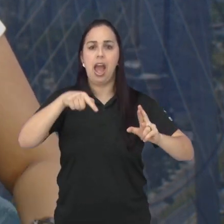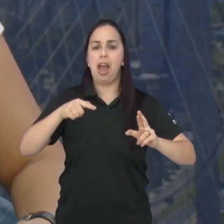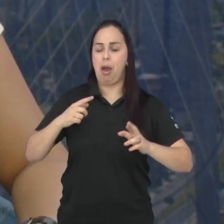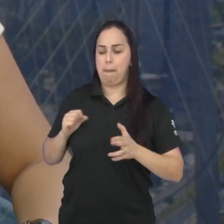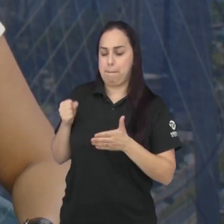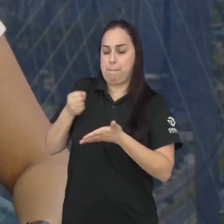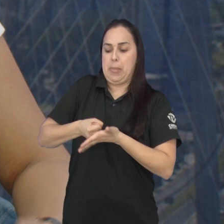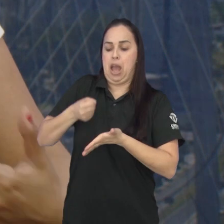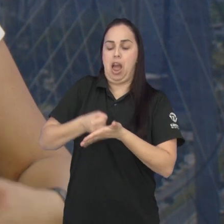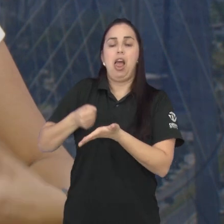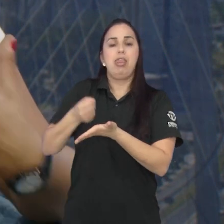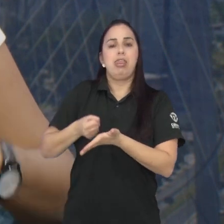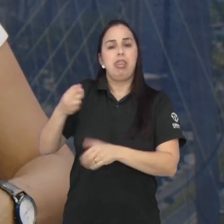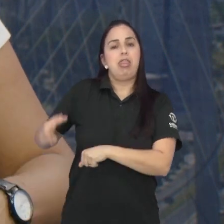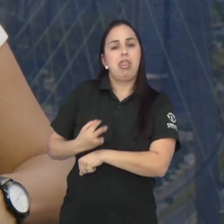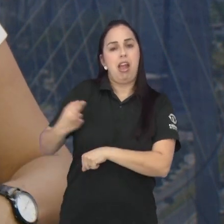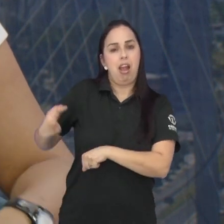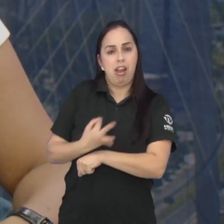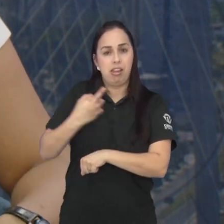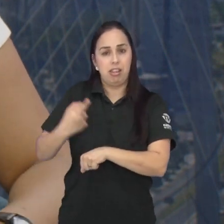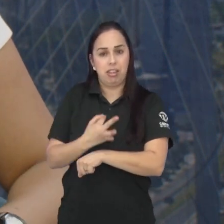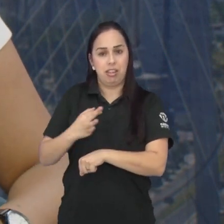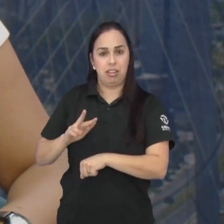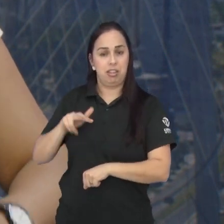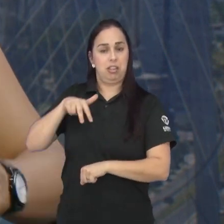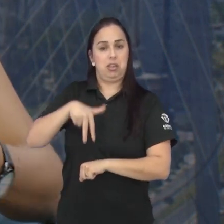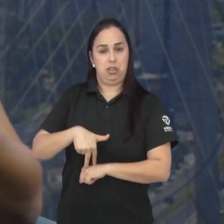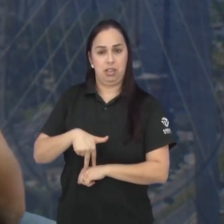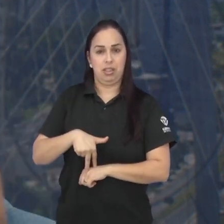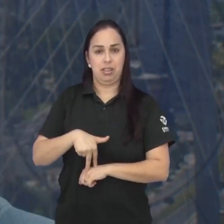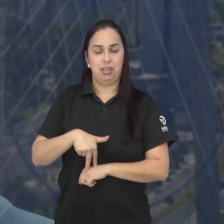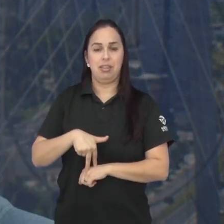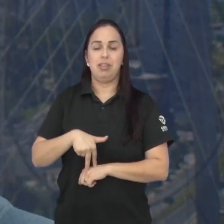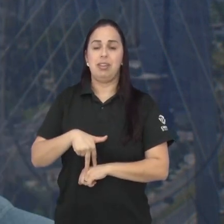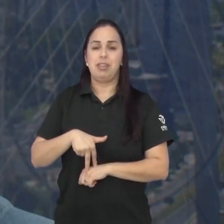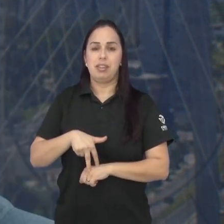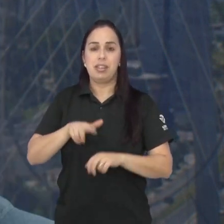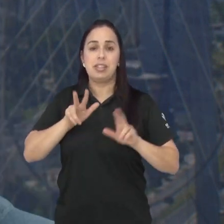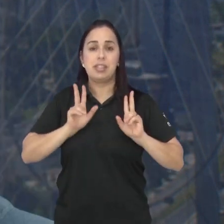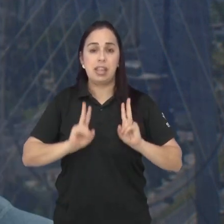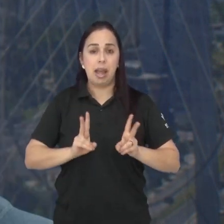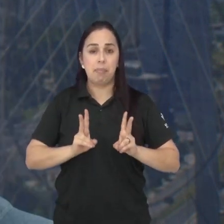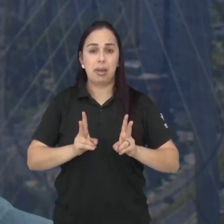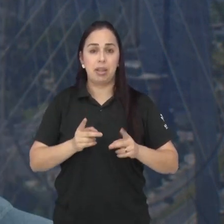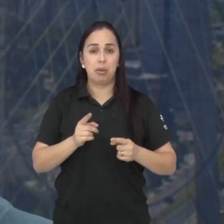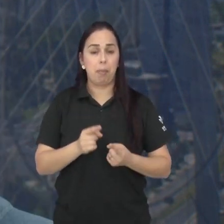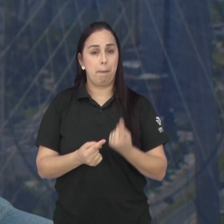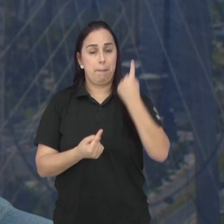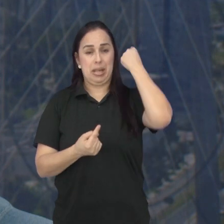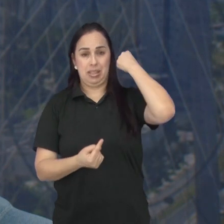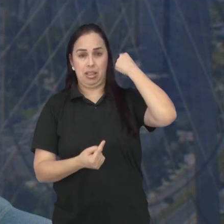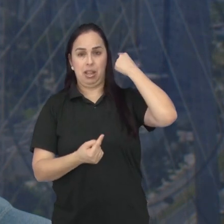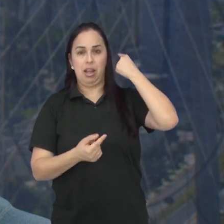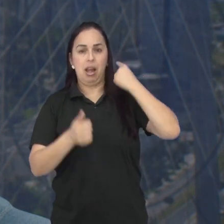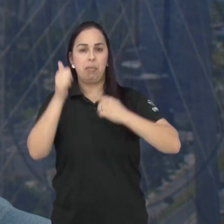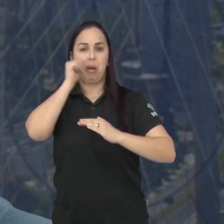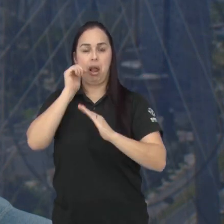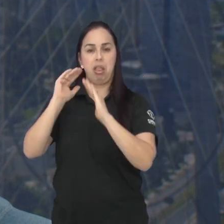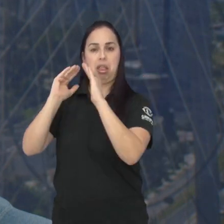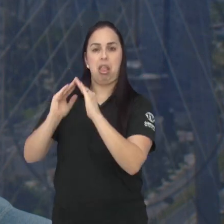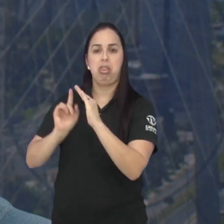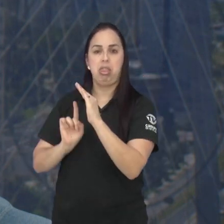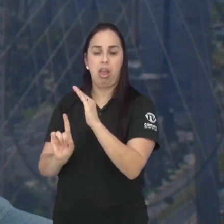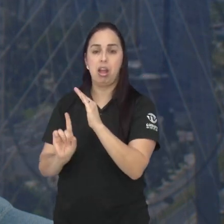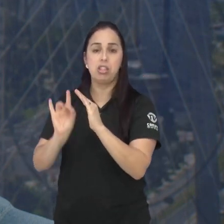uma micro-resistência a essa ordem de dominação que sempre colocou as mulheres para o mundo privado, né?